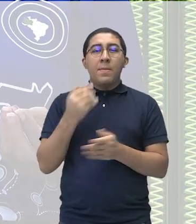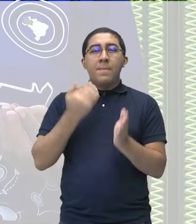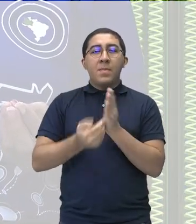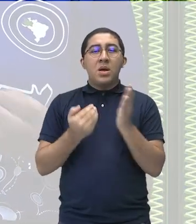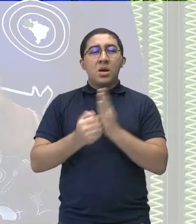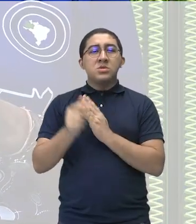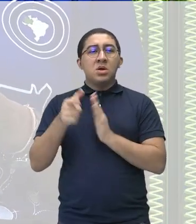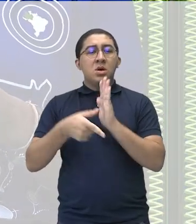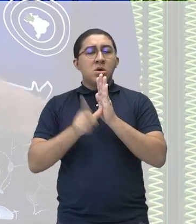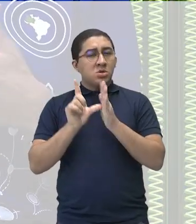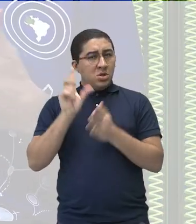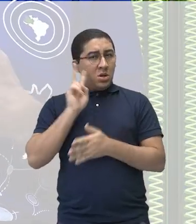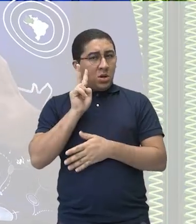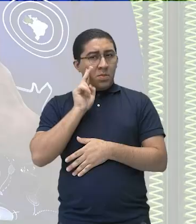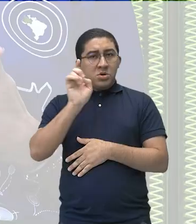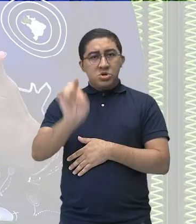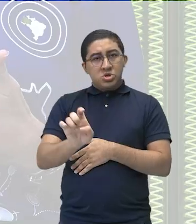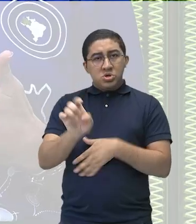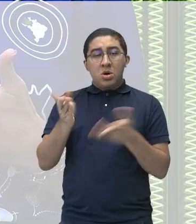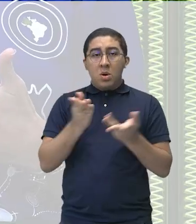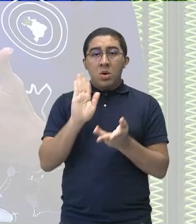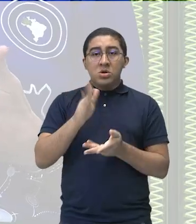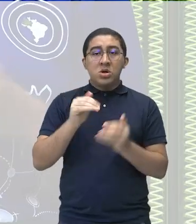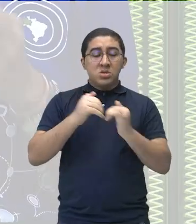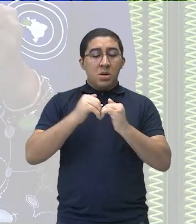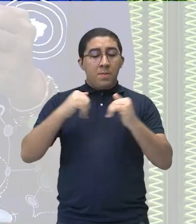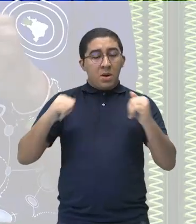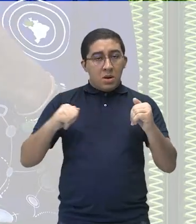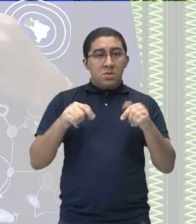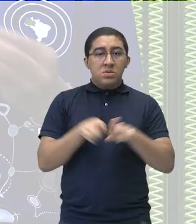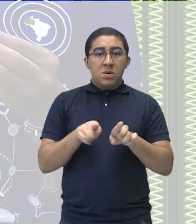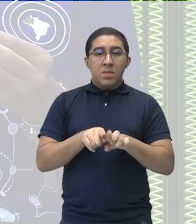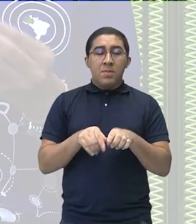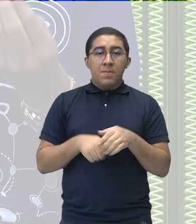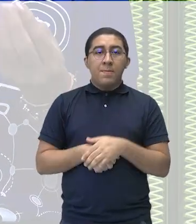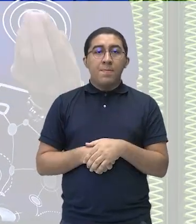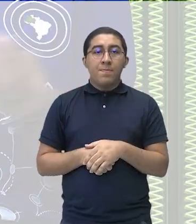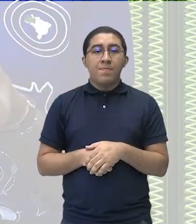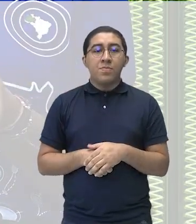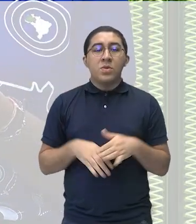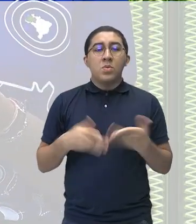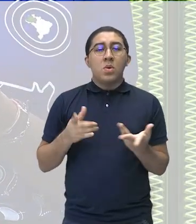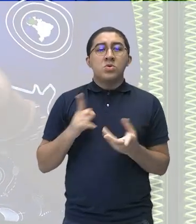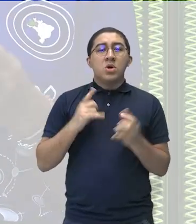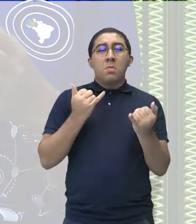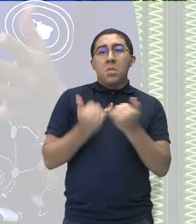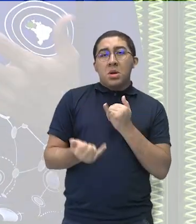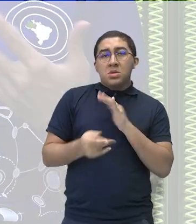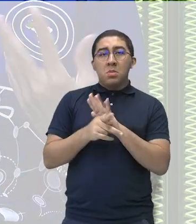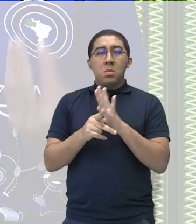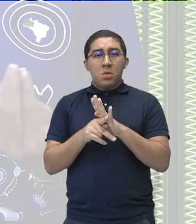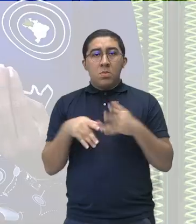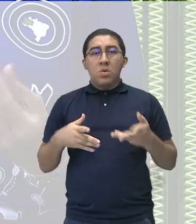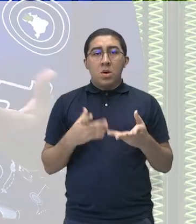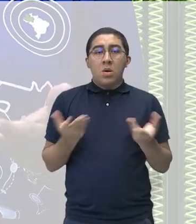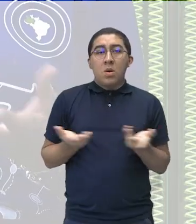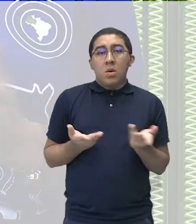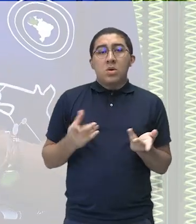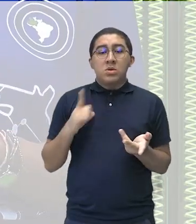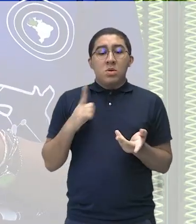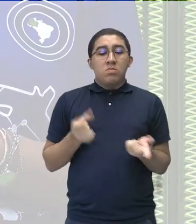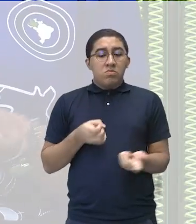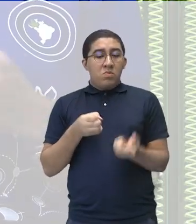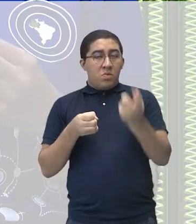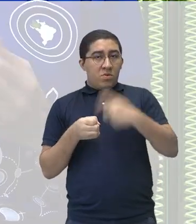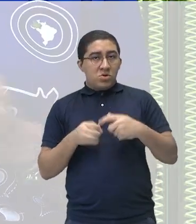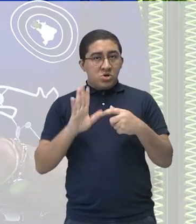tinham anteriormente, que agora já se separaram na anáfase, então aquele que estava parecendo o cromossomo, ele vai voltar a se